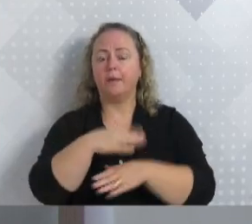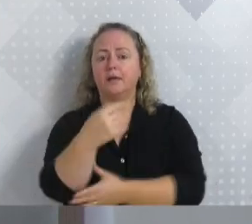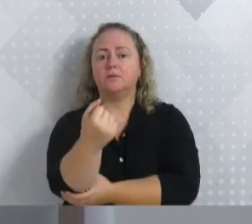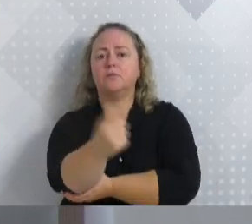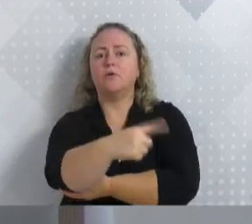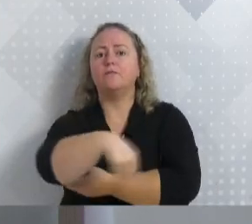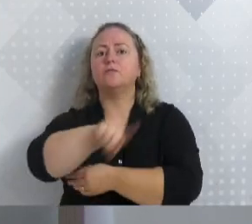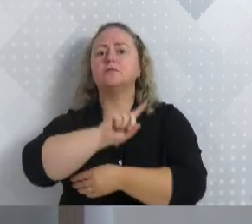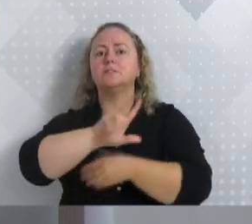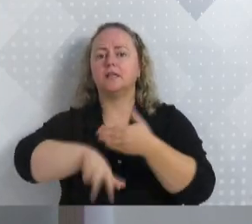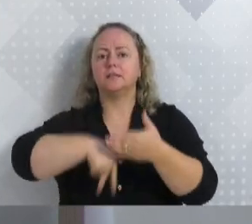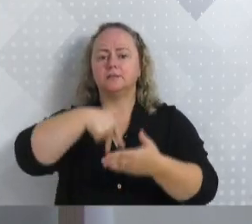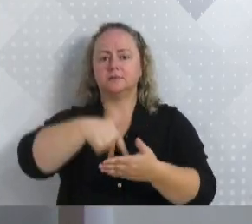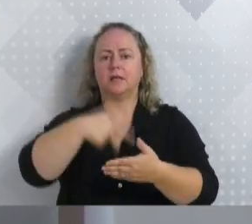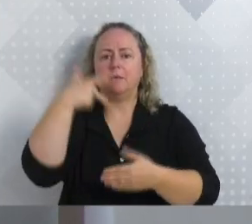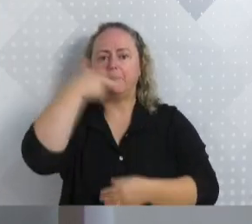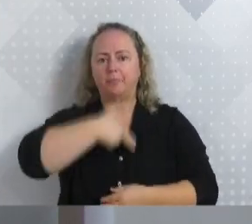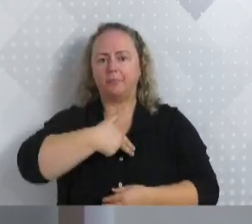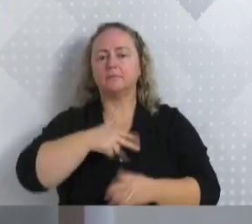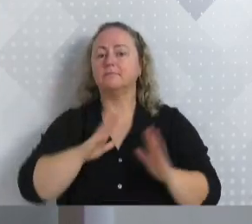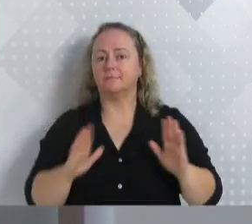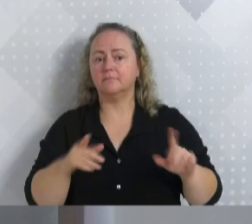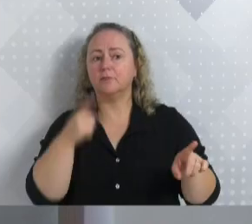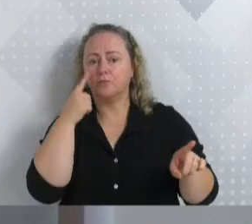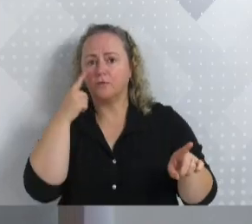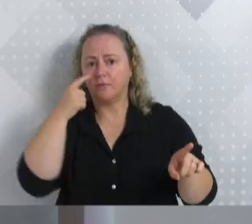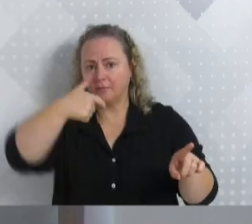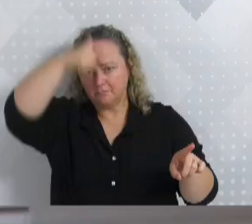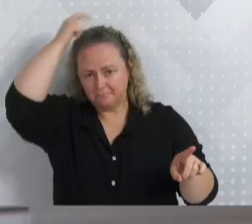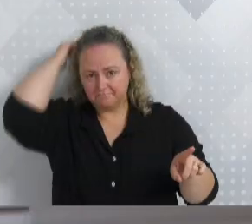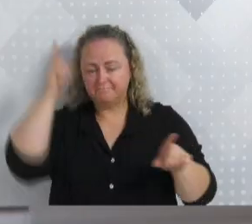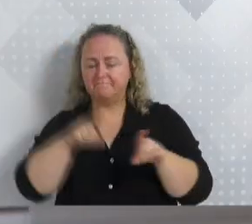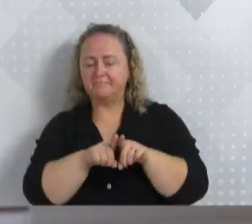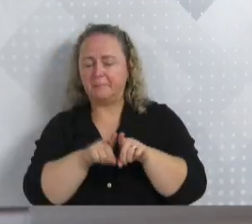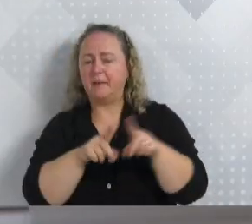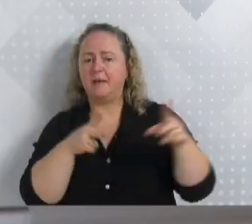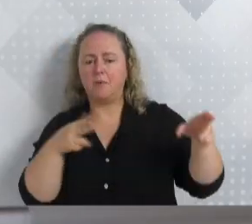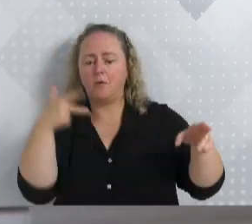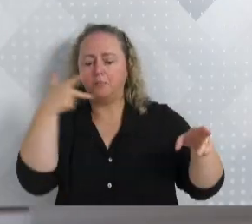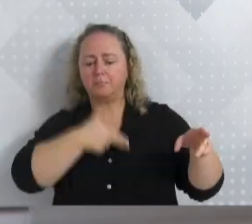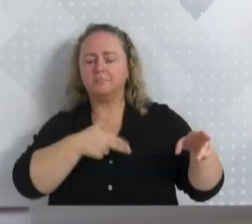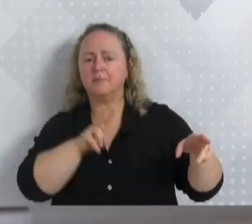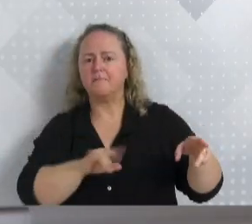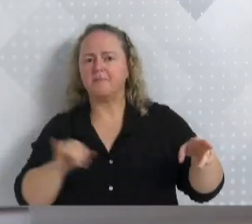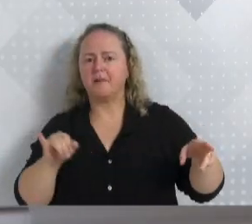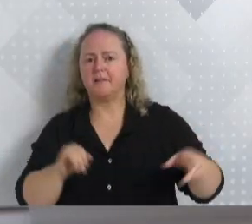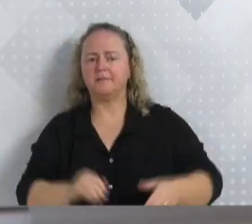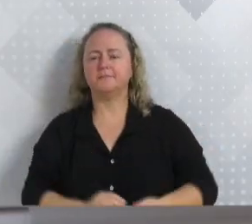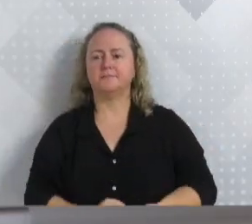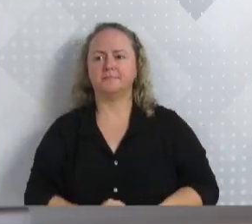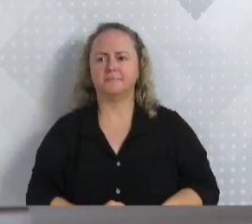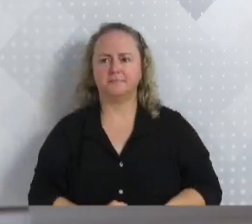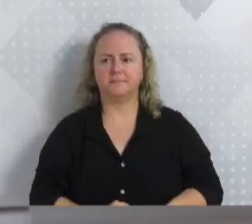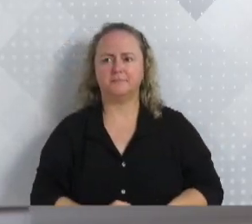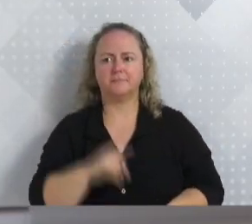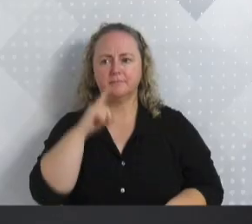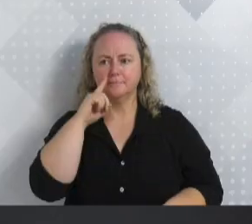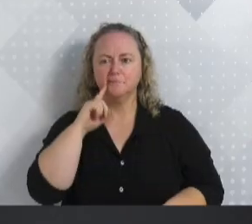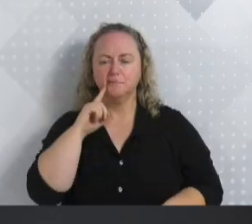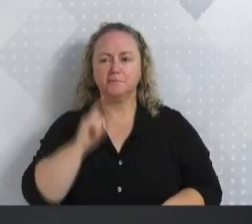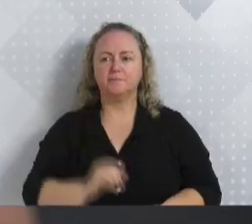falar, inclusive o vereador do PT, Adriano Pereira. Concedo a parte ao vereador Diego Nazato. Com autorização do orador, ou sem a parte do vereador Diego